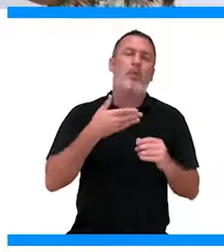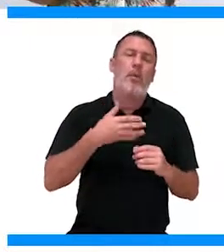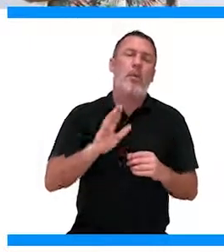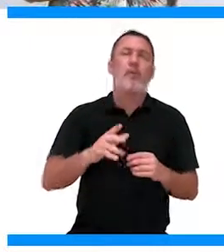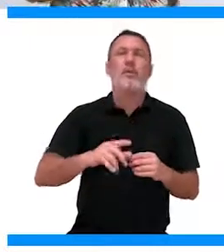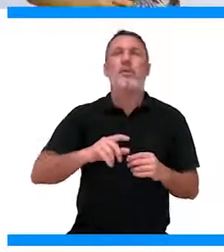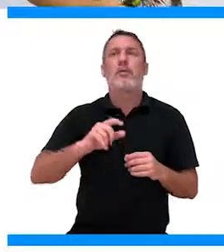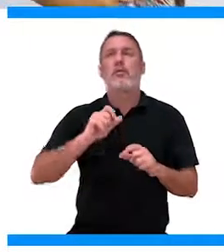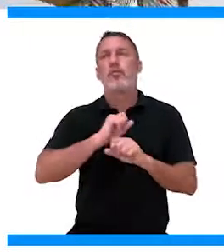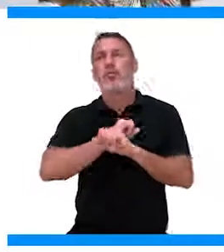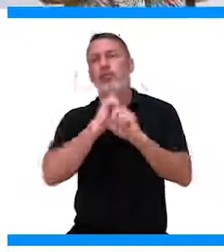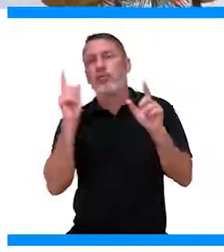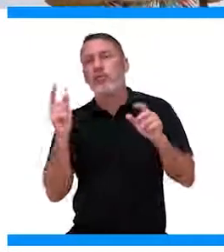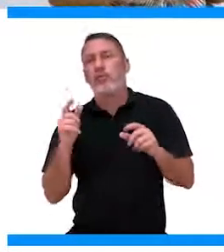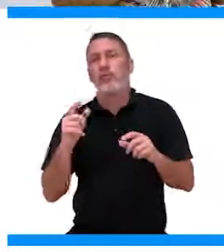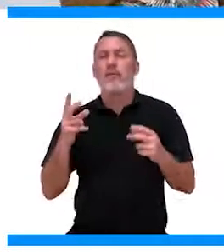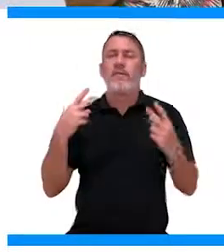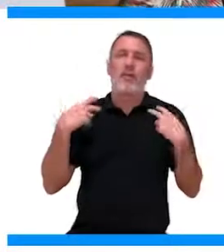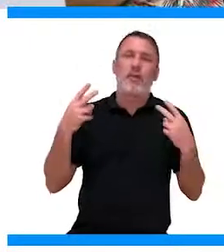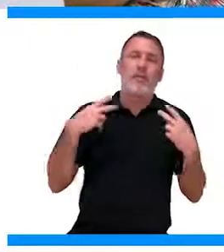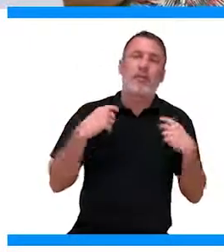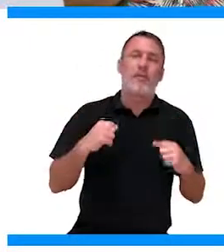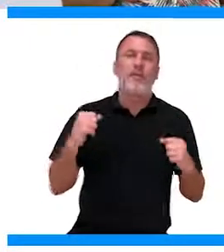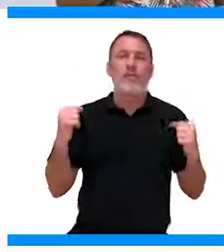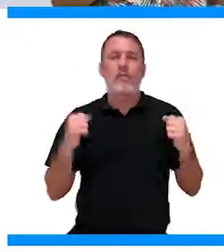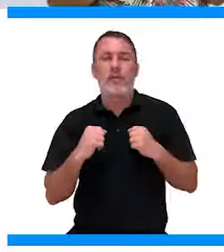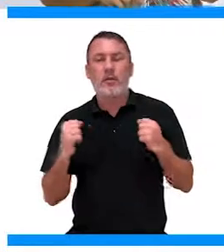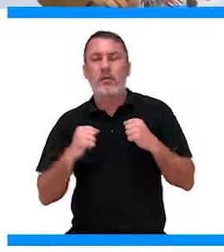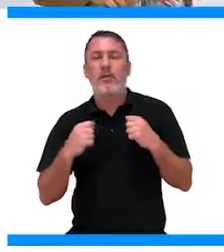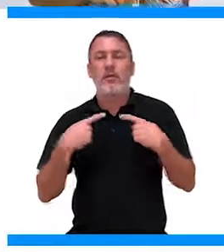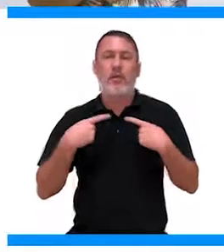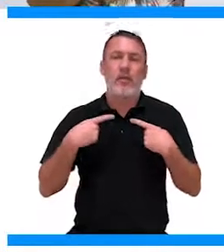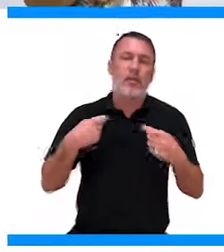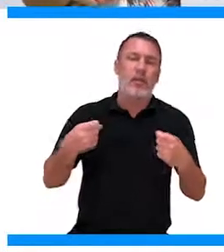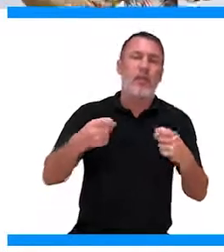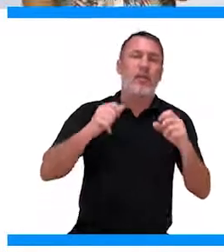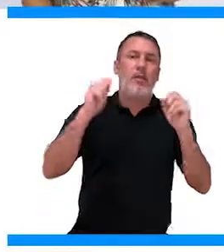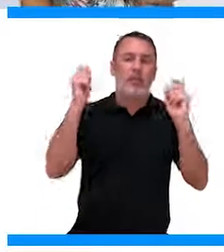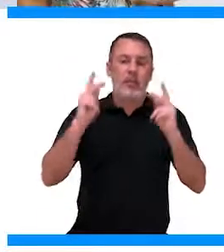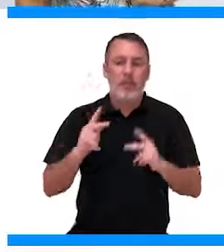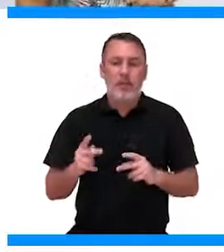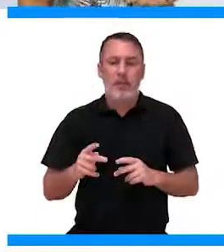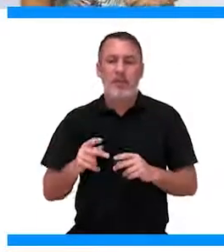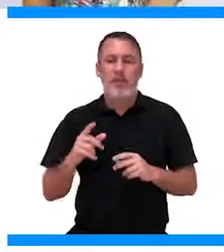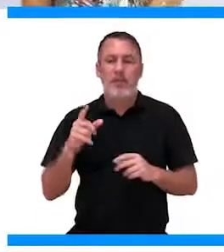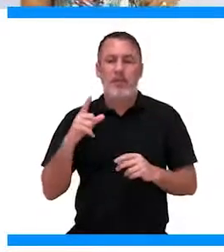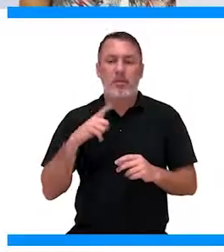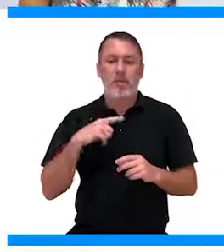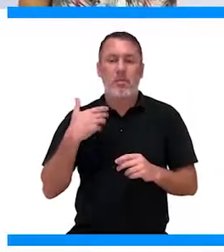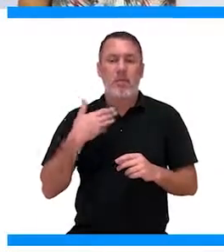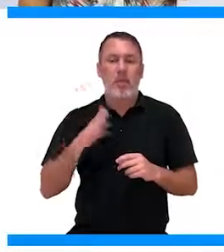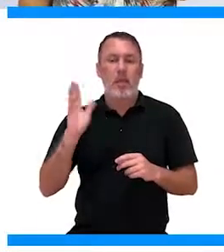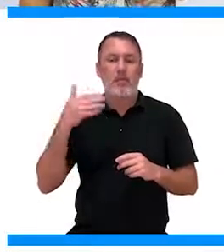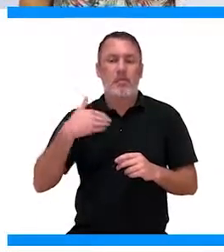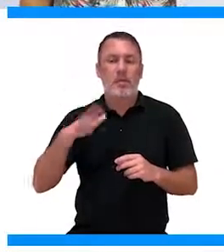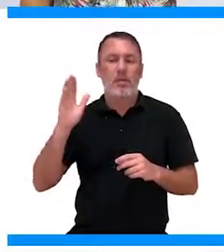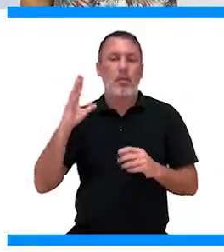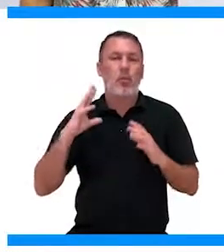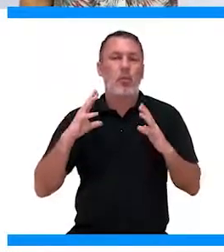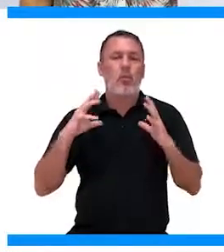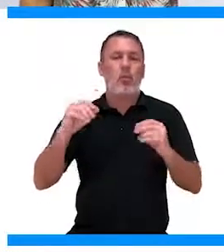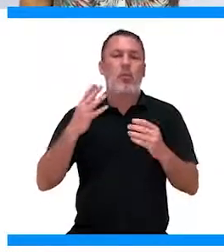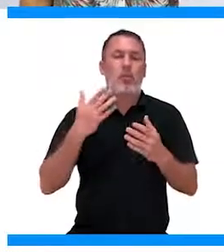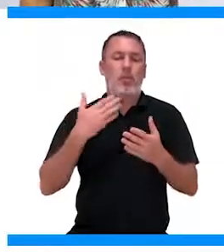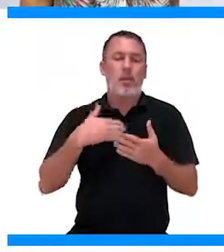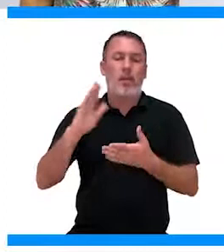passe, passe a noite, passe a peste, passe o verão, passe o inverno, passe a guerra e passe a paz. Passe o que nasce, passe o